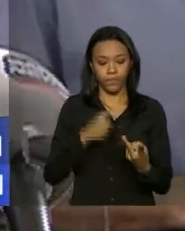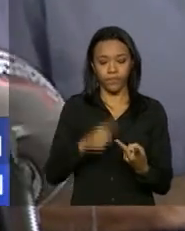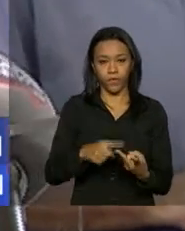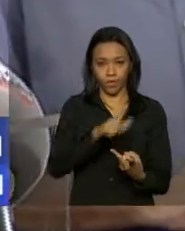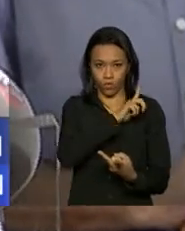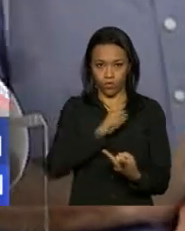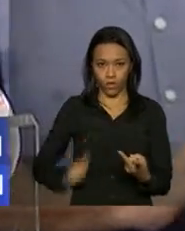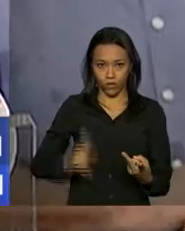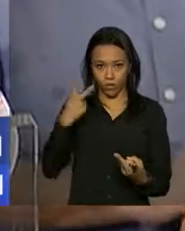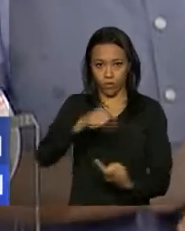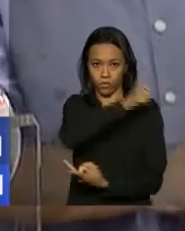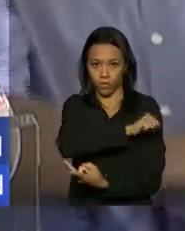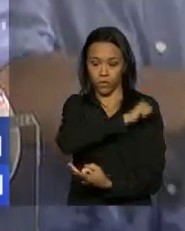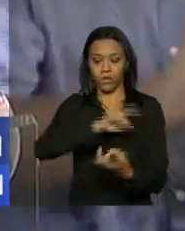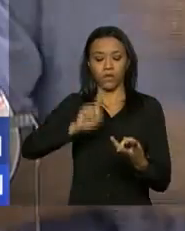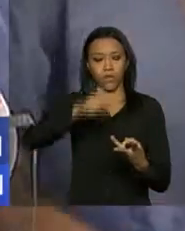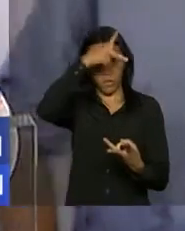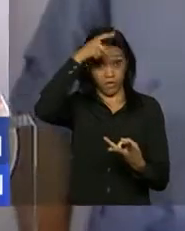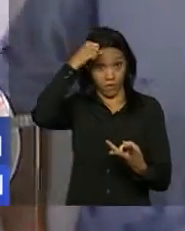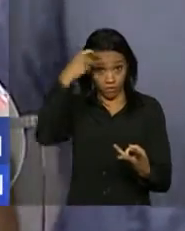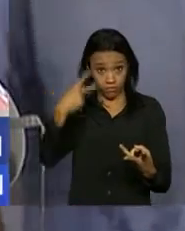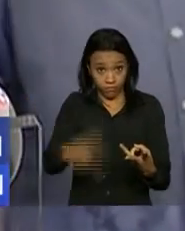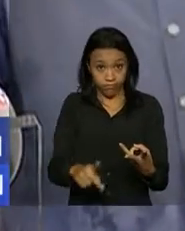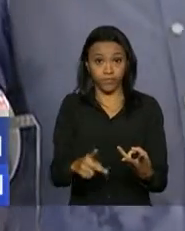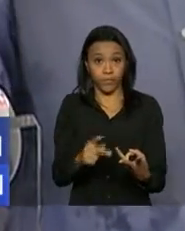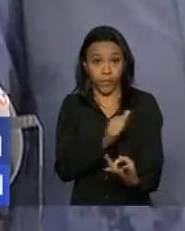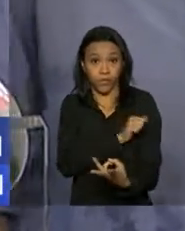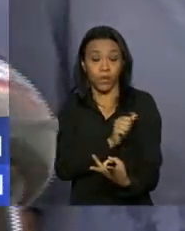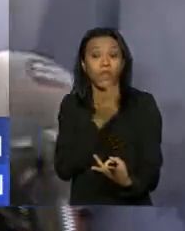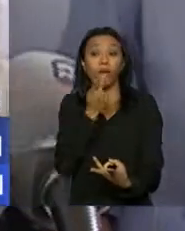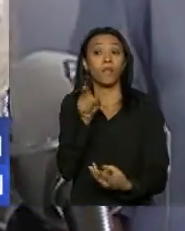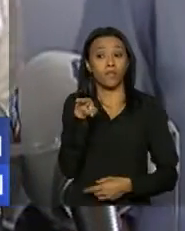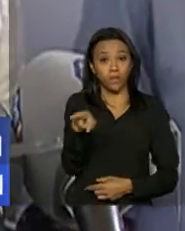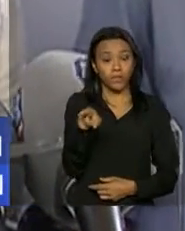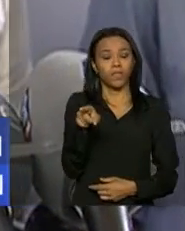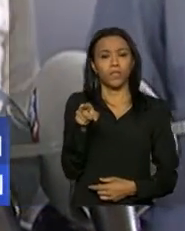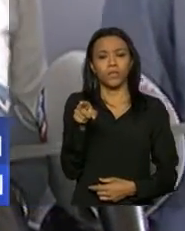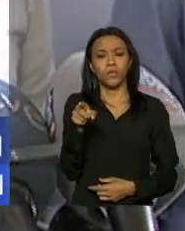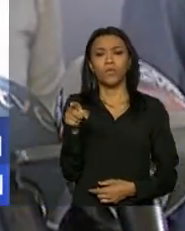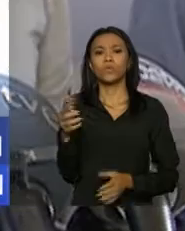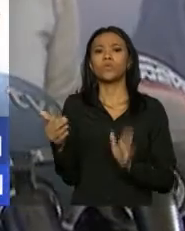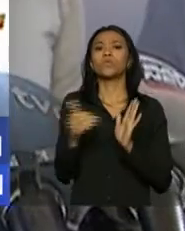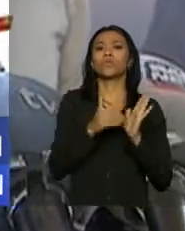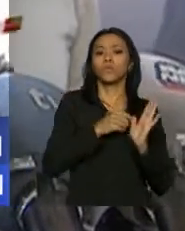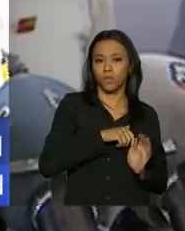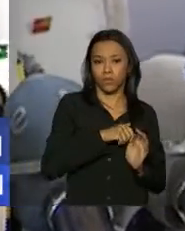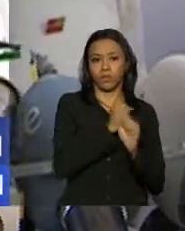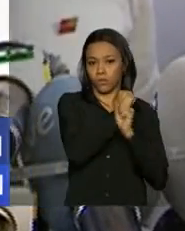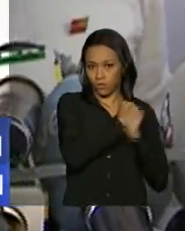governador Pezão e o prefeito Eduardo Paes. Eu quero te dizer que nos últimos tempos nós